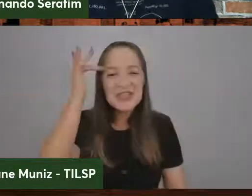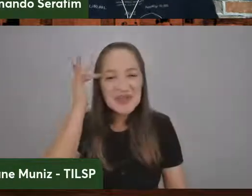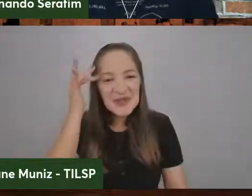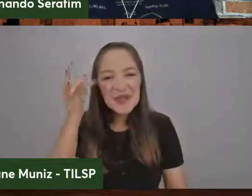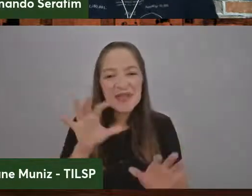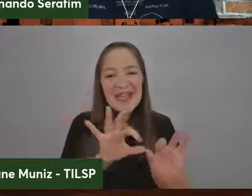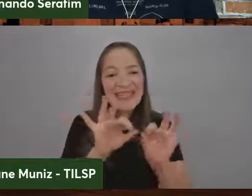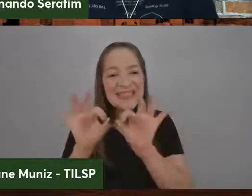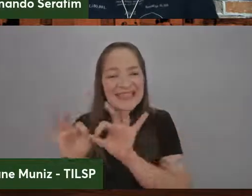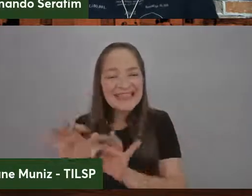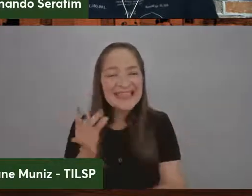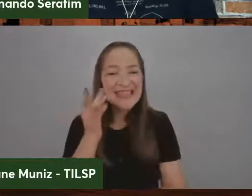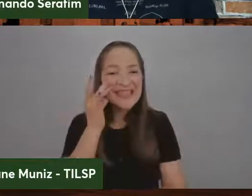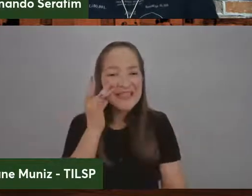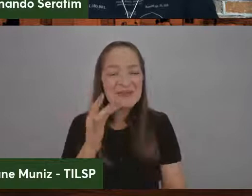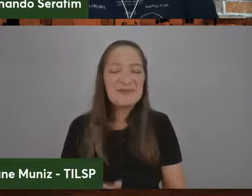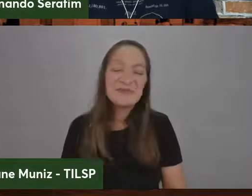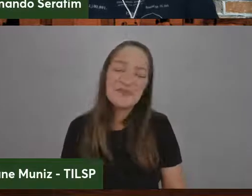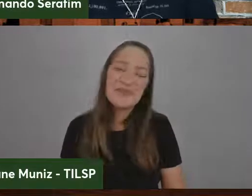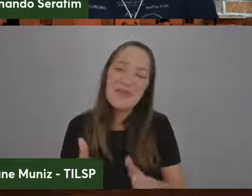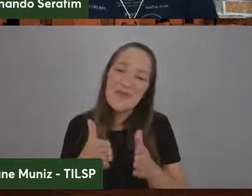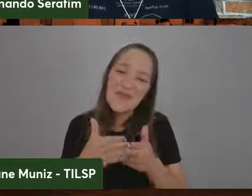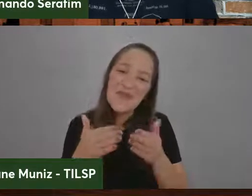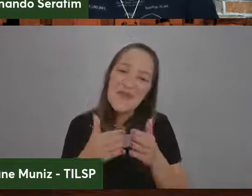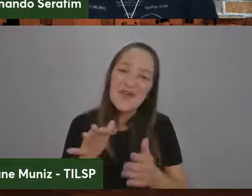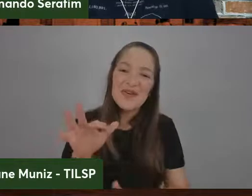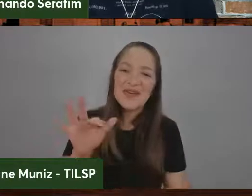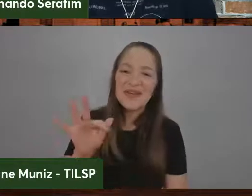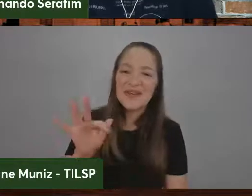vai assistir depois, por favor, Fernando.